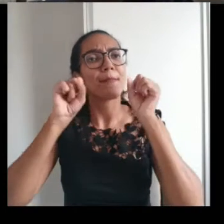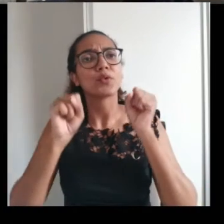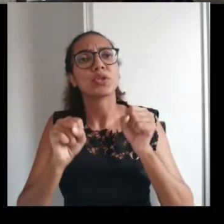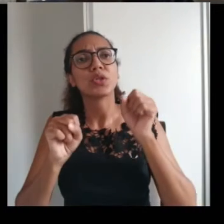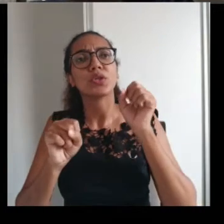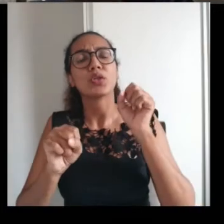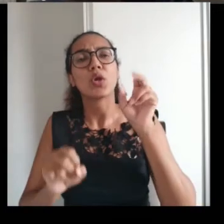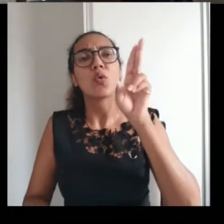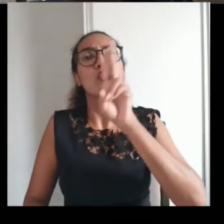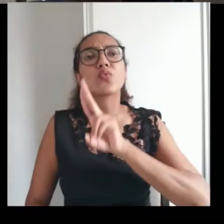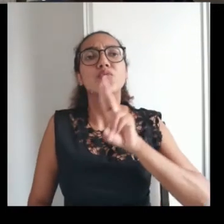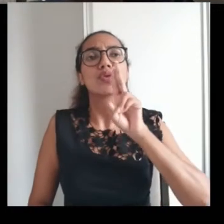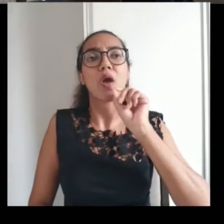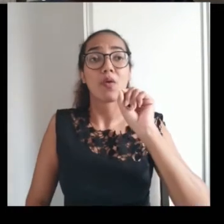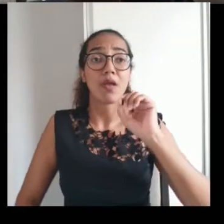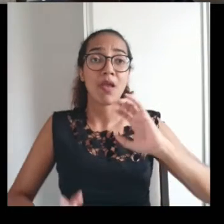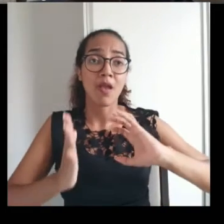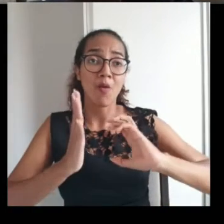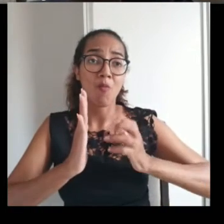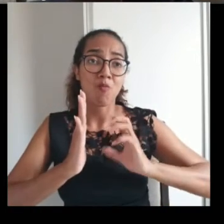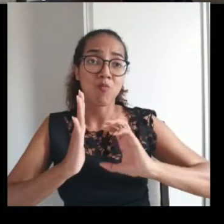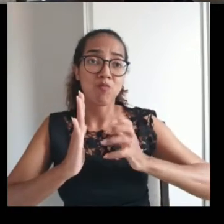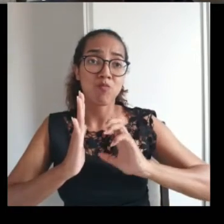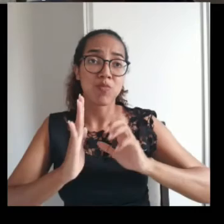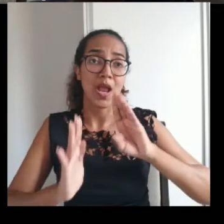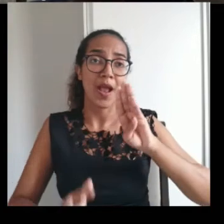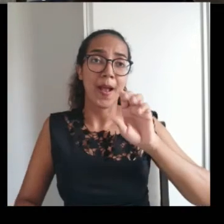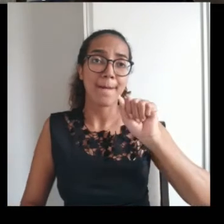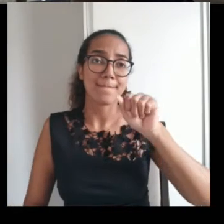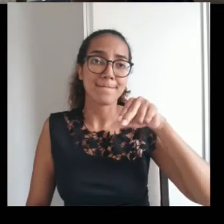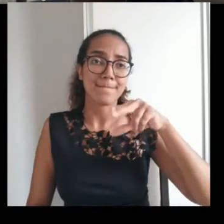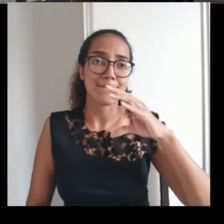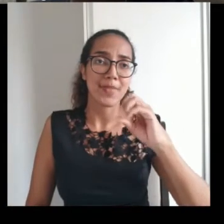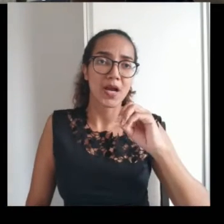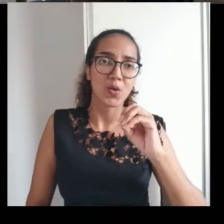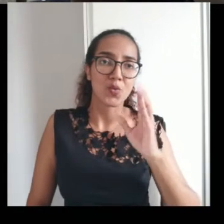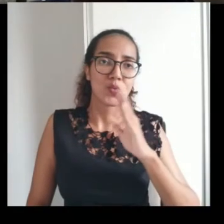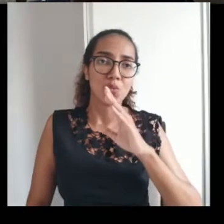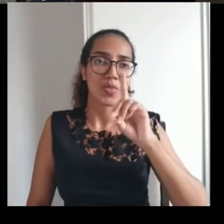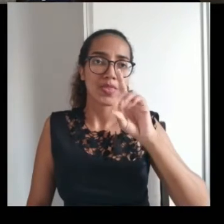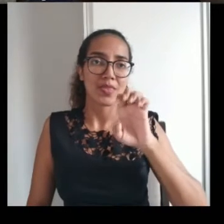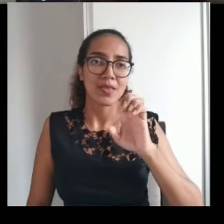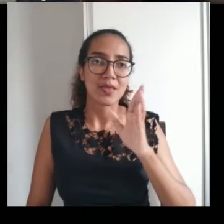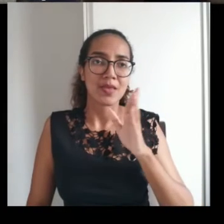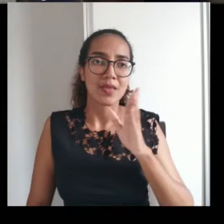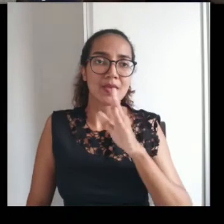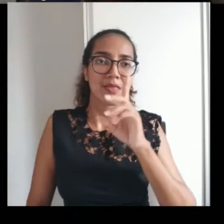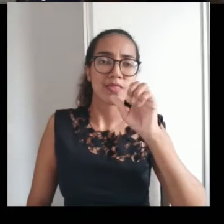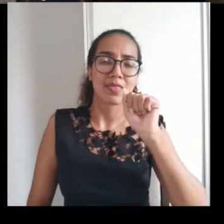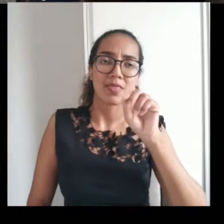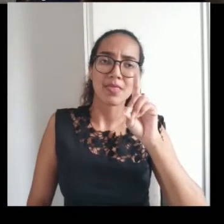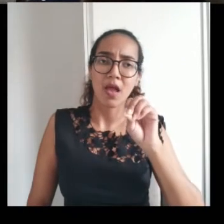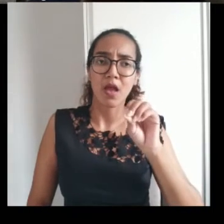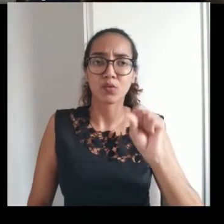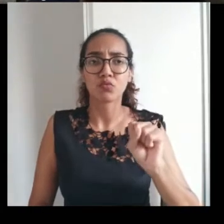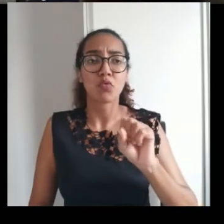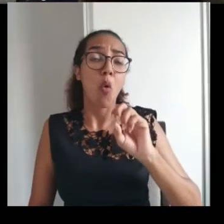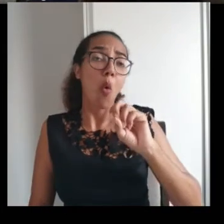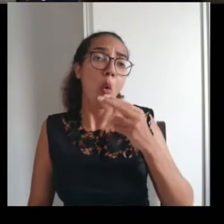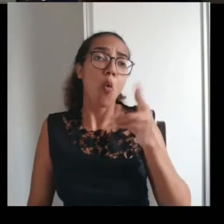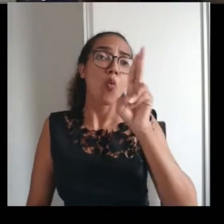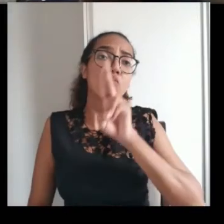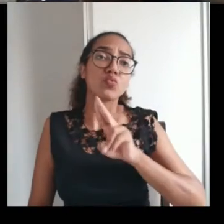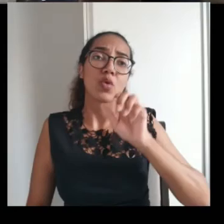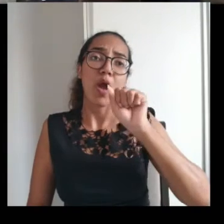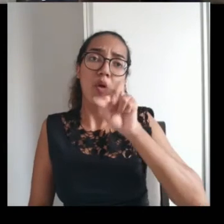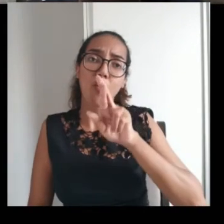utilizar um banco de dados, ela poderia muito bem fazer uso de um array list. O que importa para mim é o